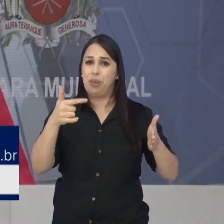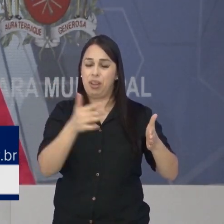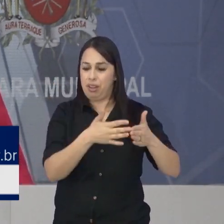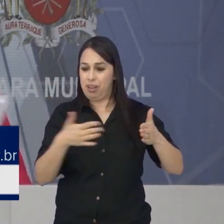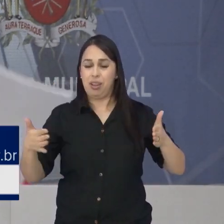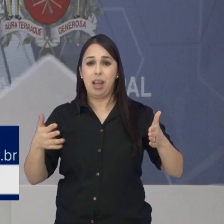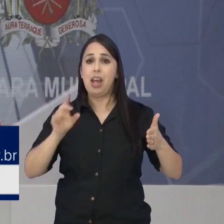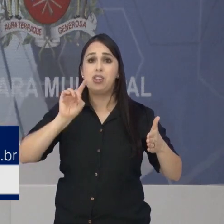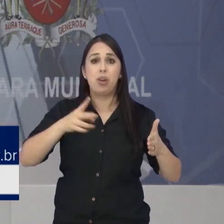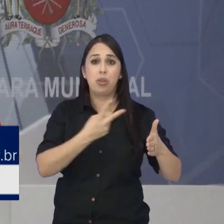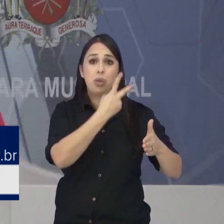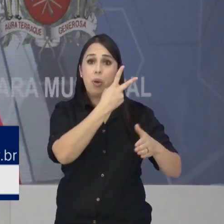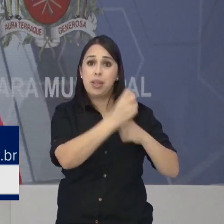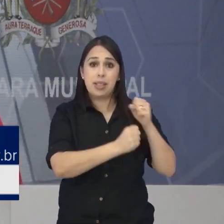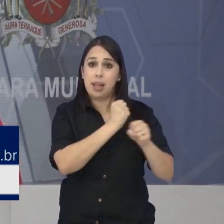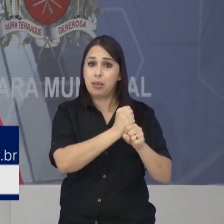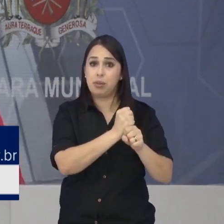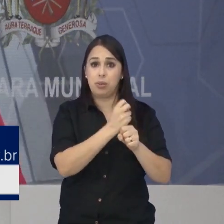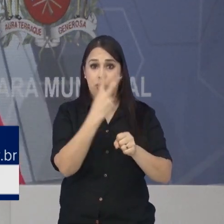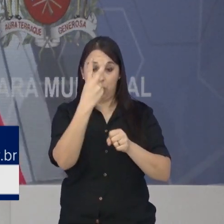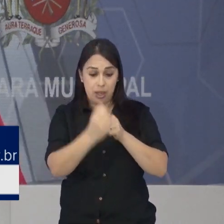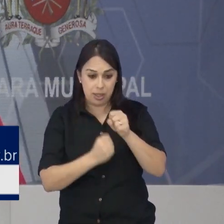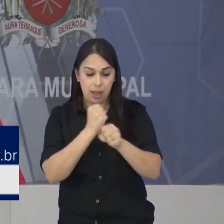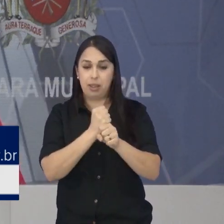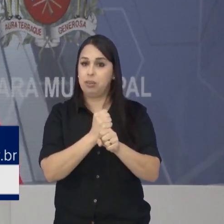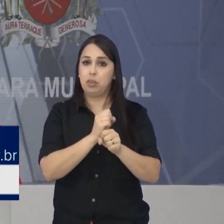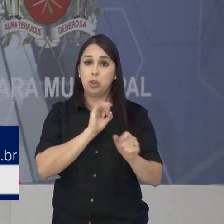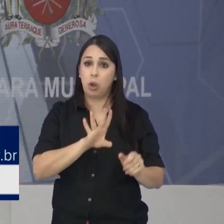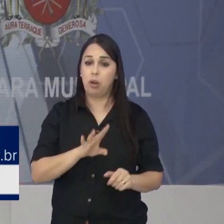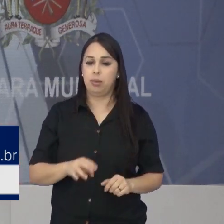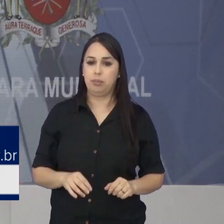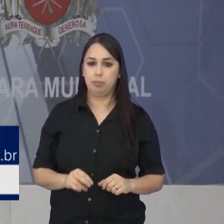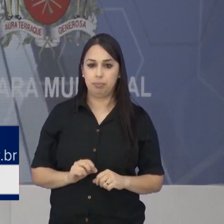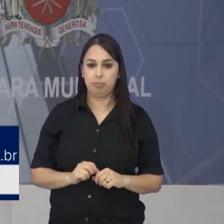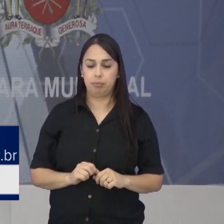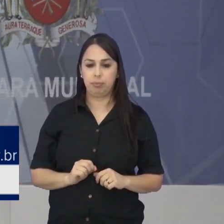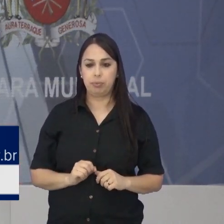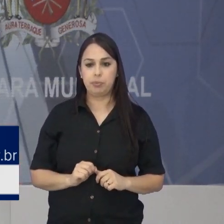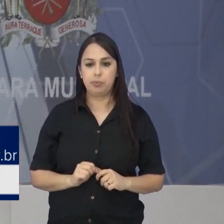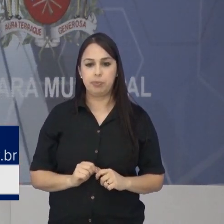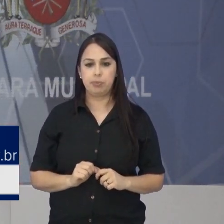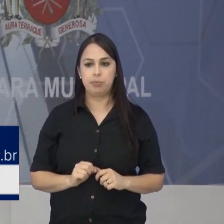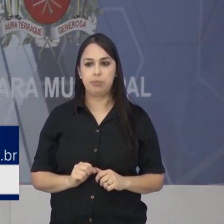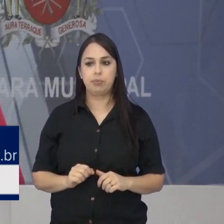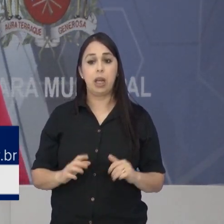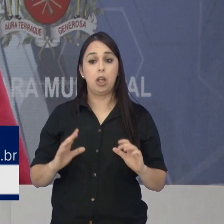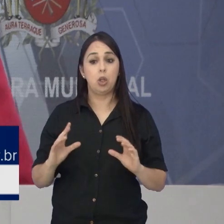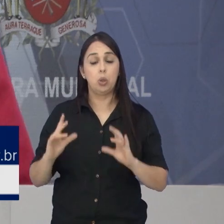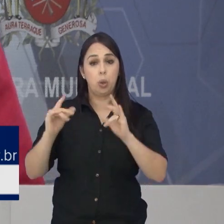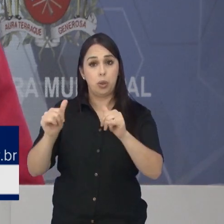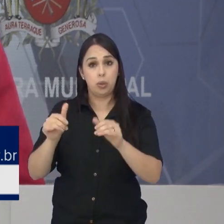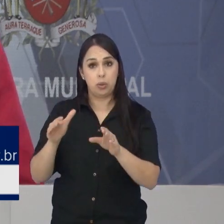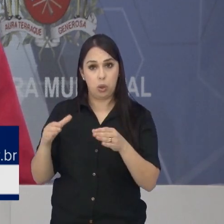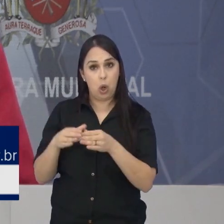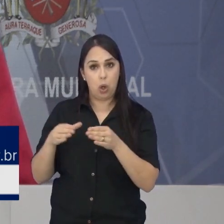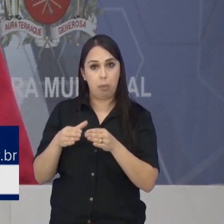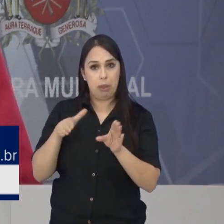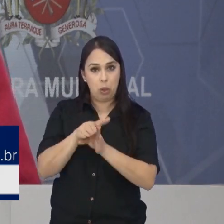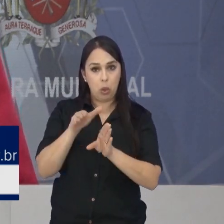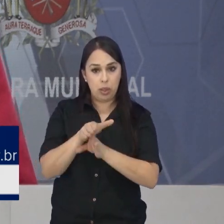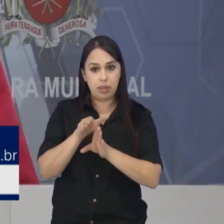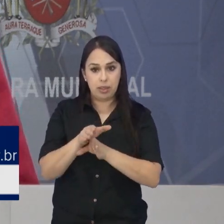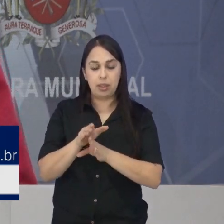de 2 anos, com recondução de 2 anos. E detalhe, todos os conselheiros, o Conselho da Fundação